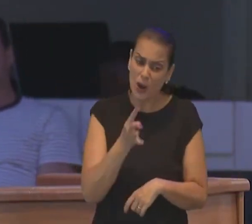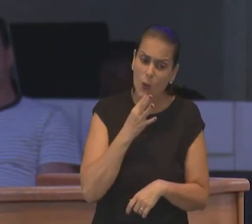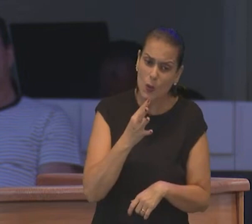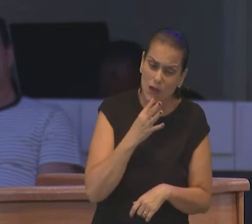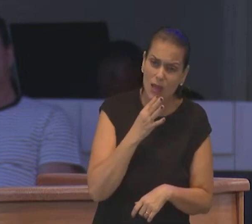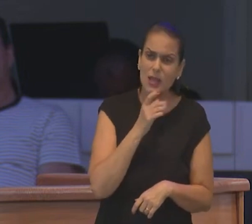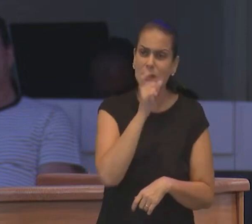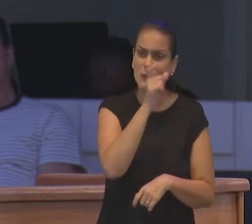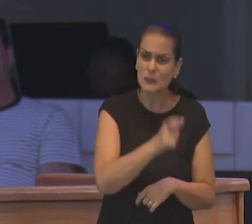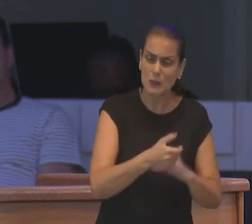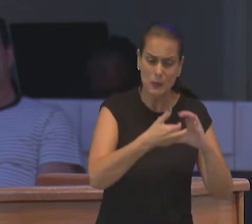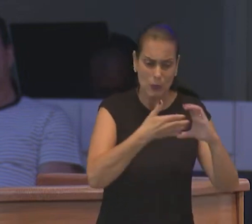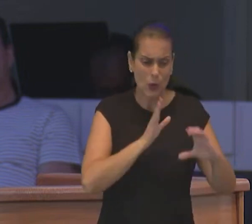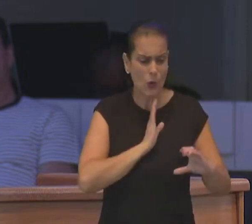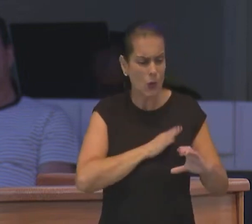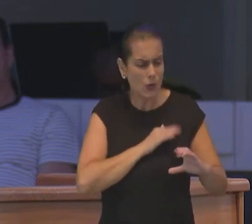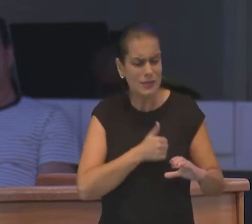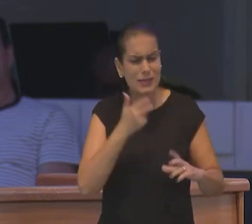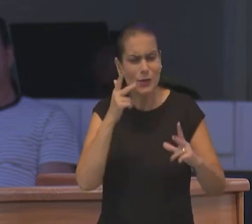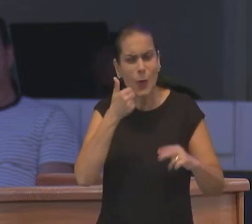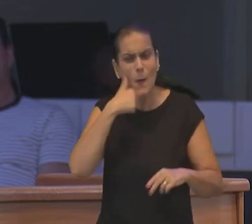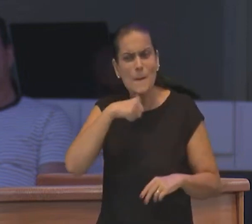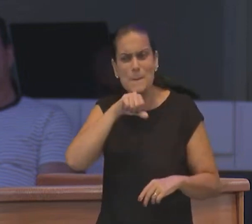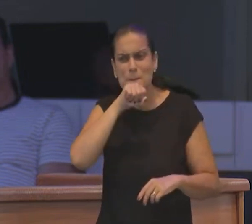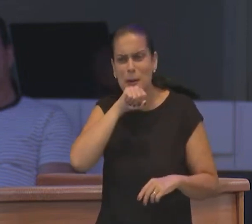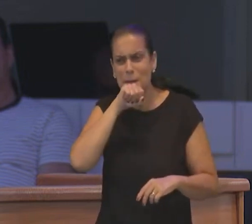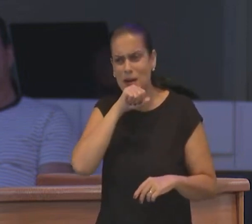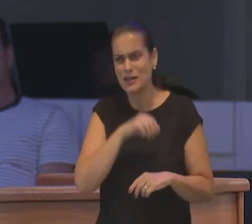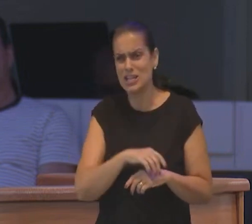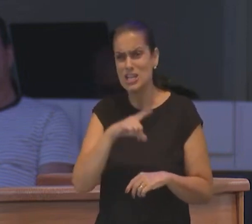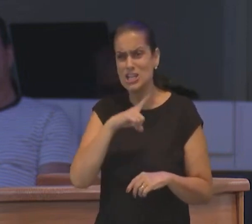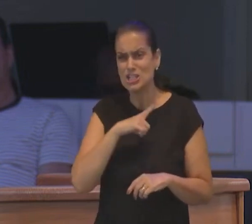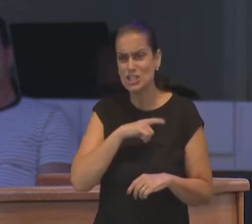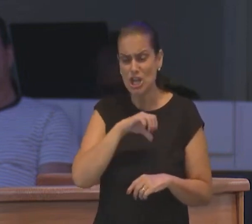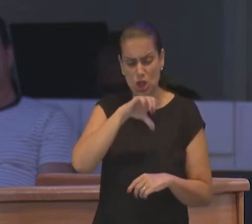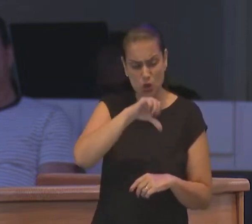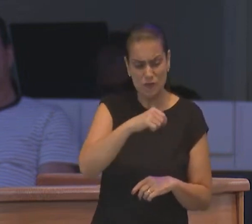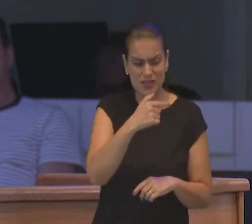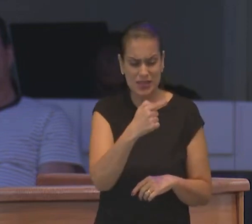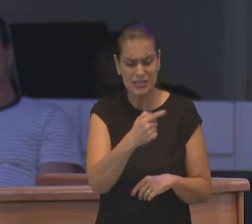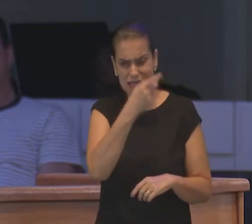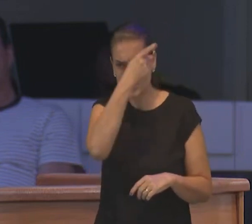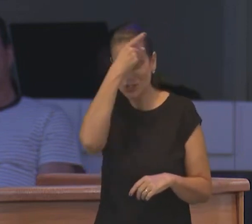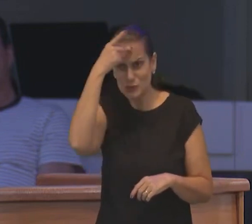quem era. Tinha um coração de mãe. No dia casa ali tinha 97 pessoas.